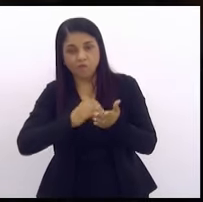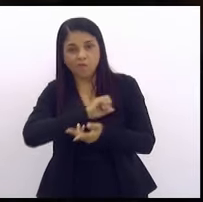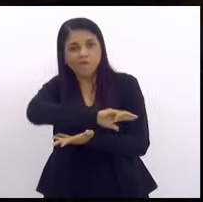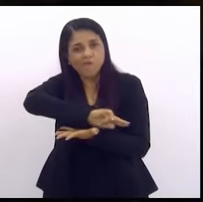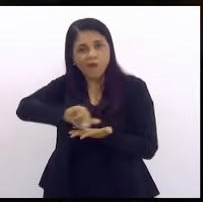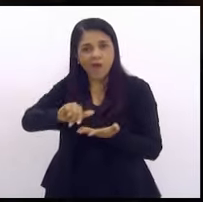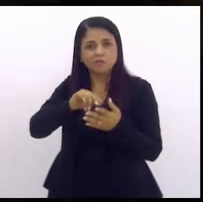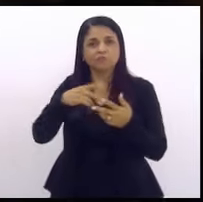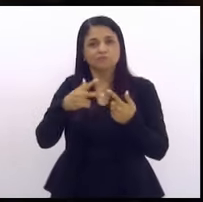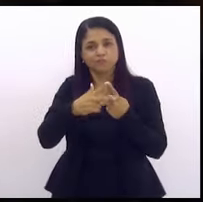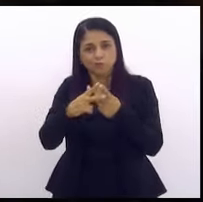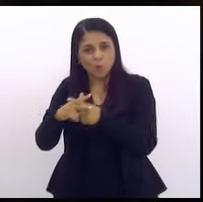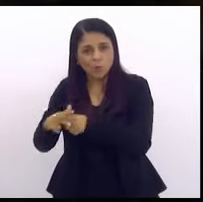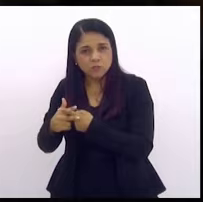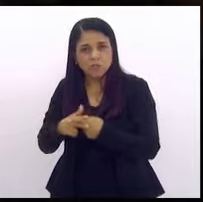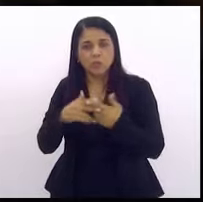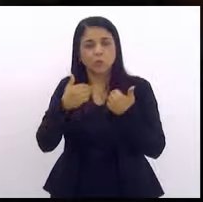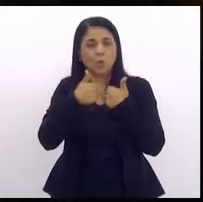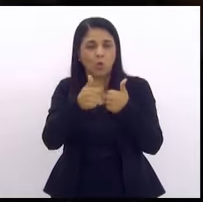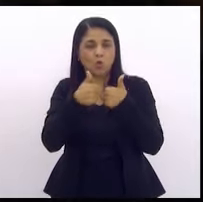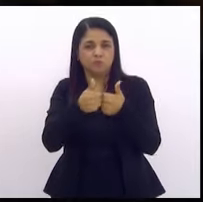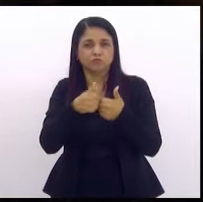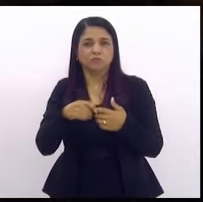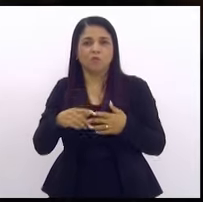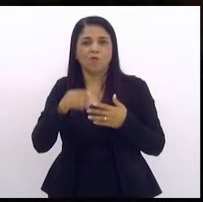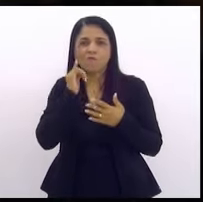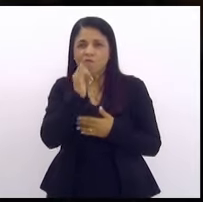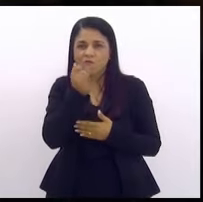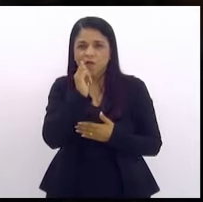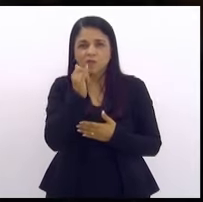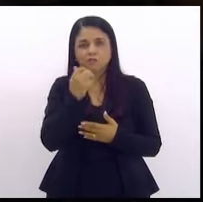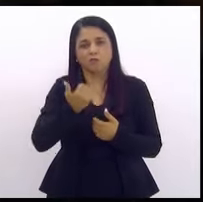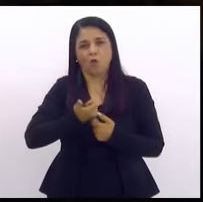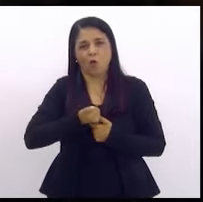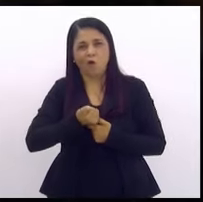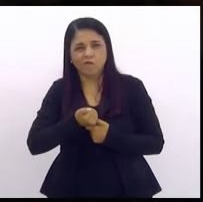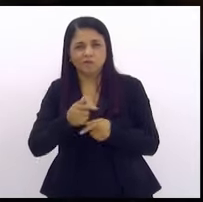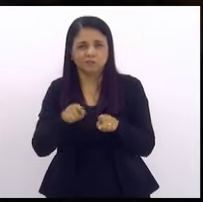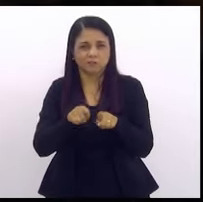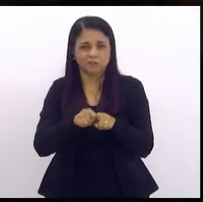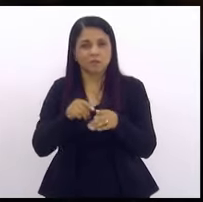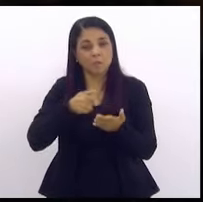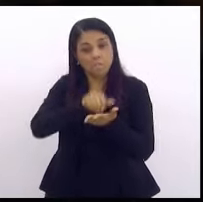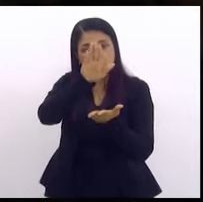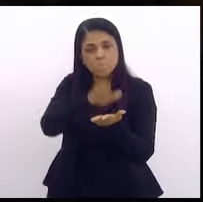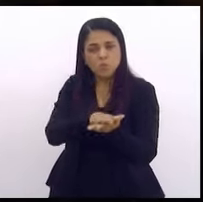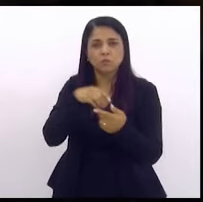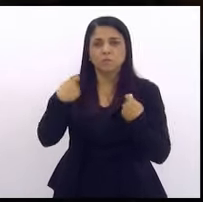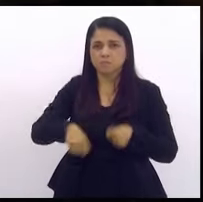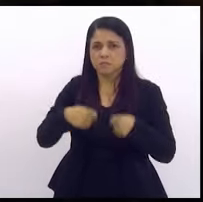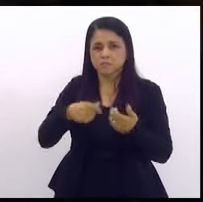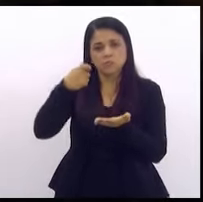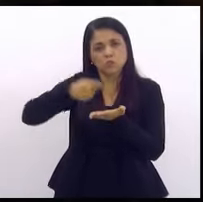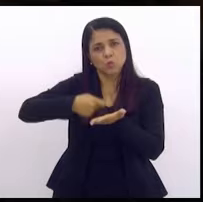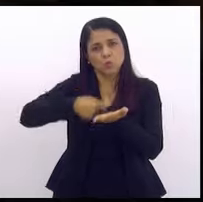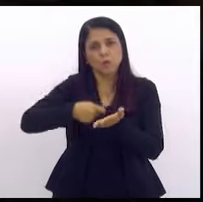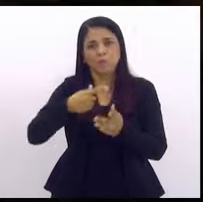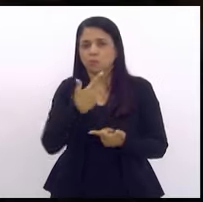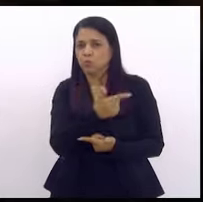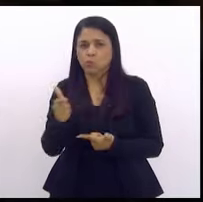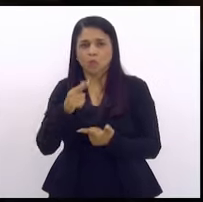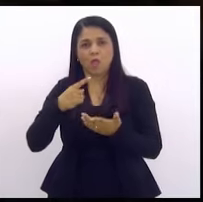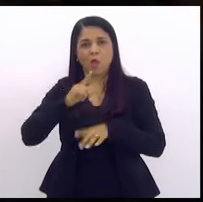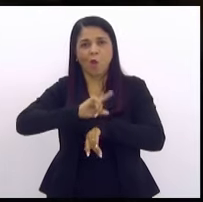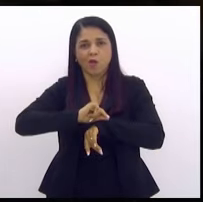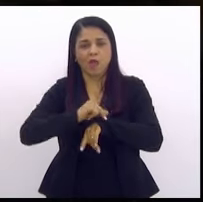ônibus, relatando as covardias para que sejam cobradas multas por conta do não cumprimento dos horários, por tirarem linhas